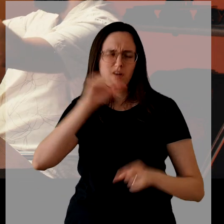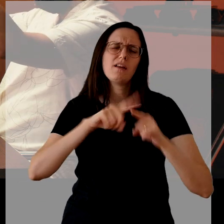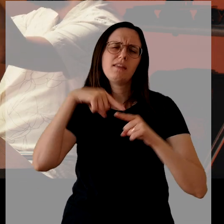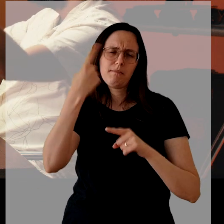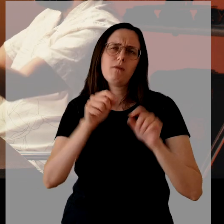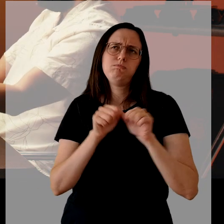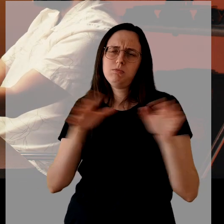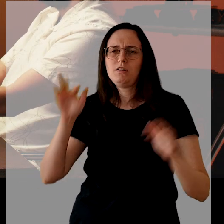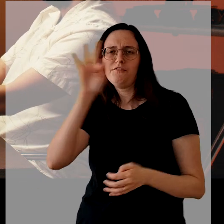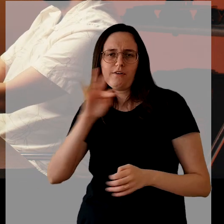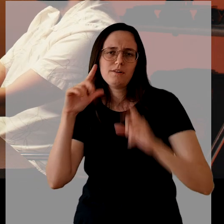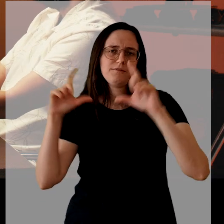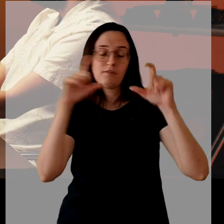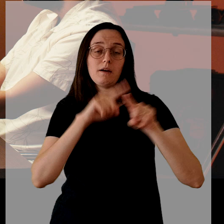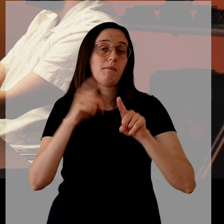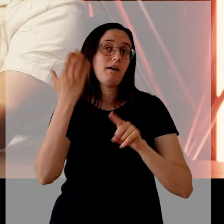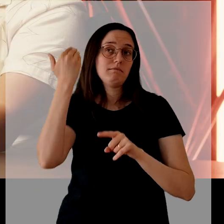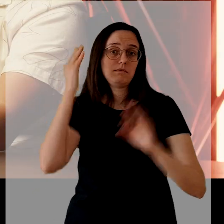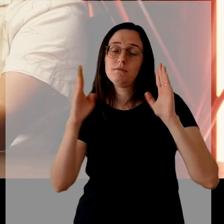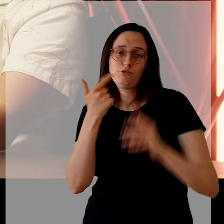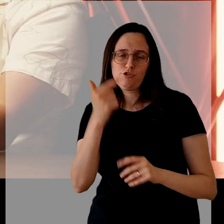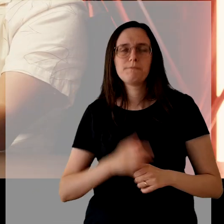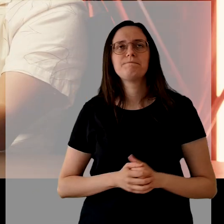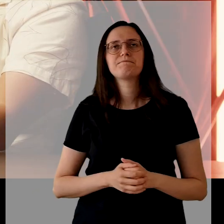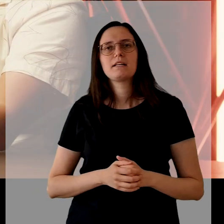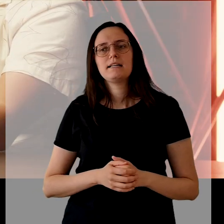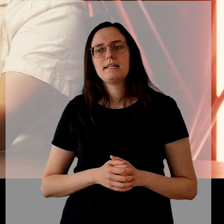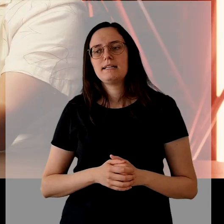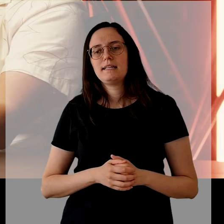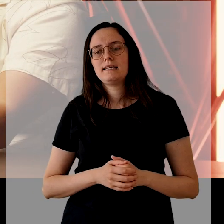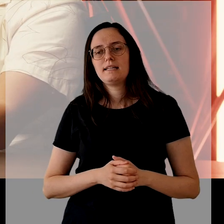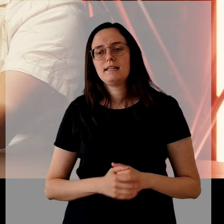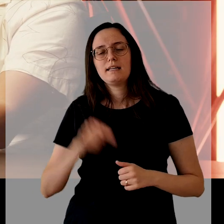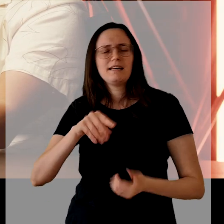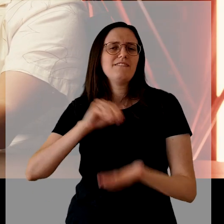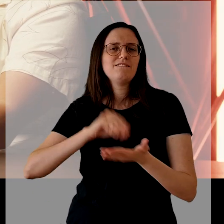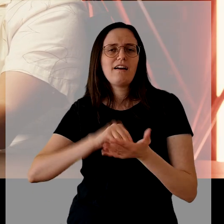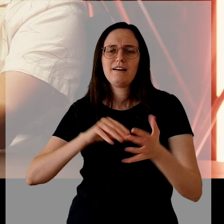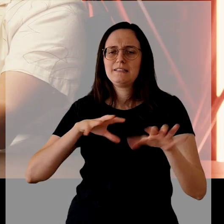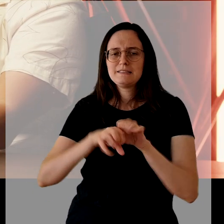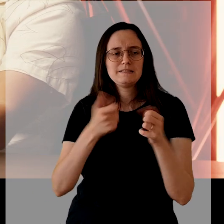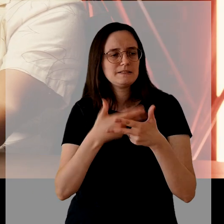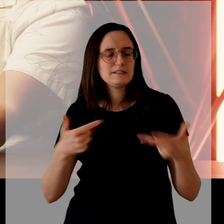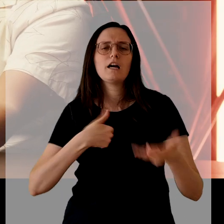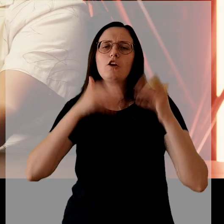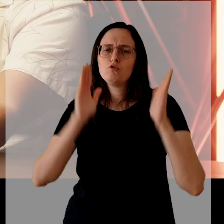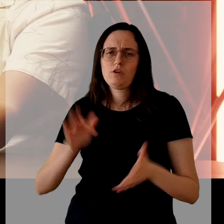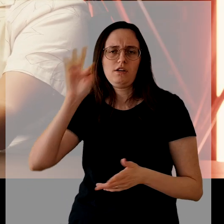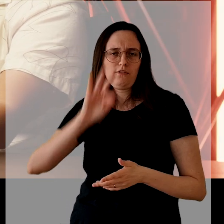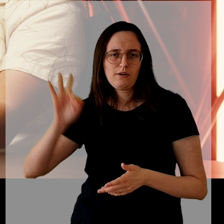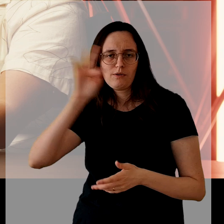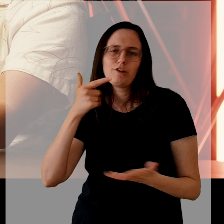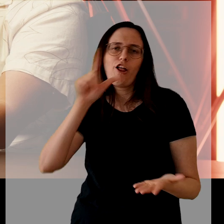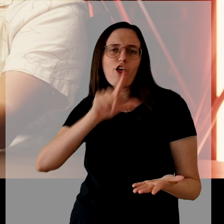Depois teve uma profusão de faculdades de fotografia, mas na época não tinha. E aí, com essa falta de formação, eu já tinha feito uma